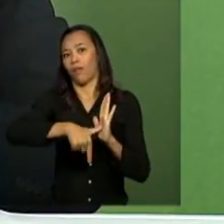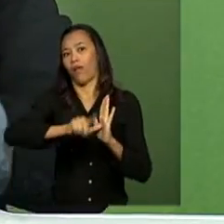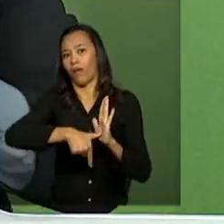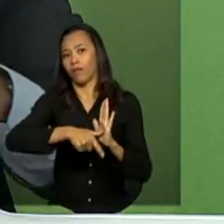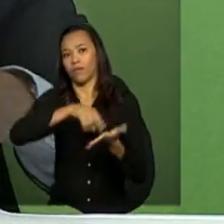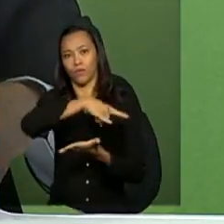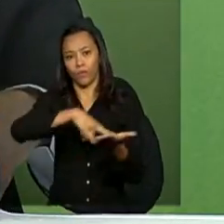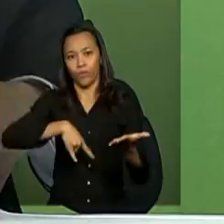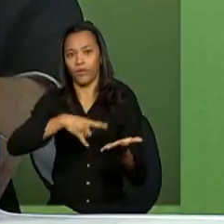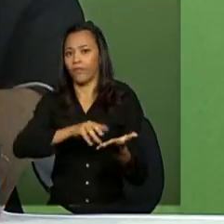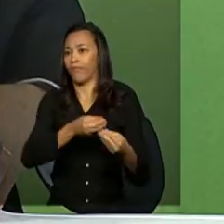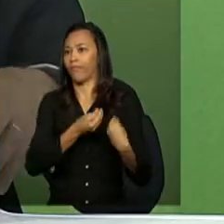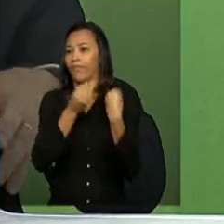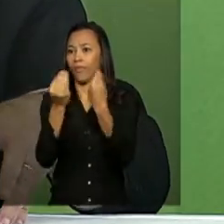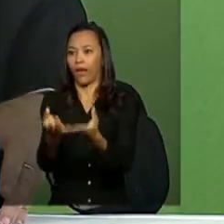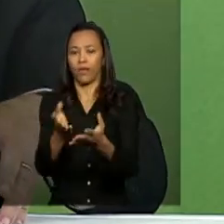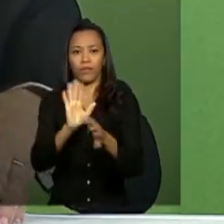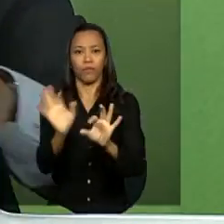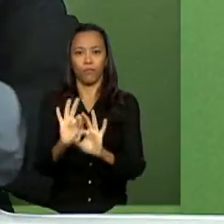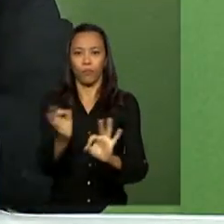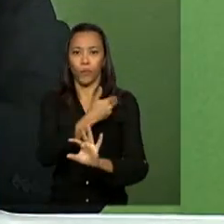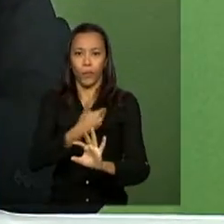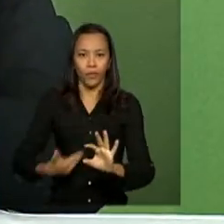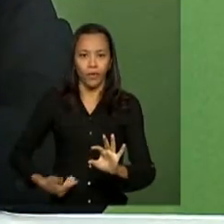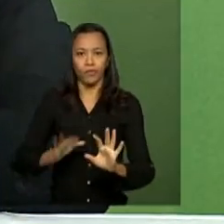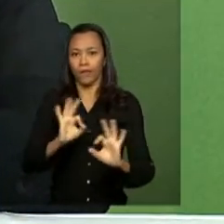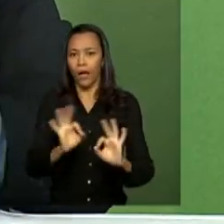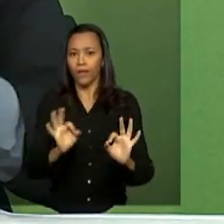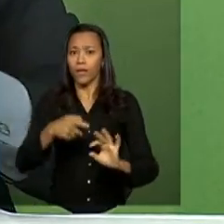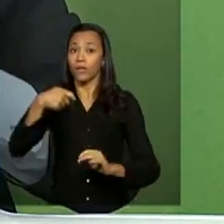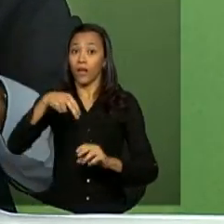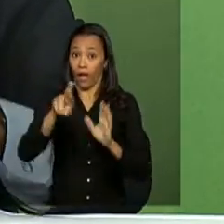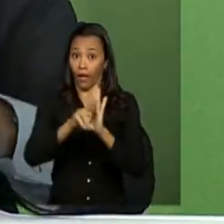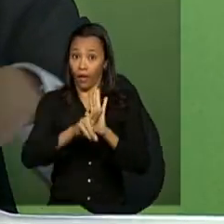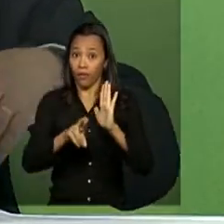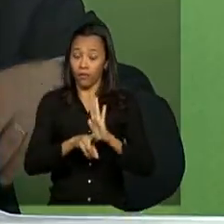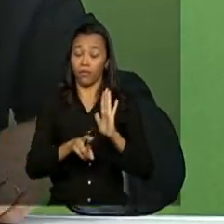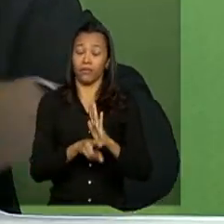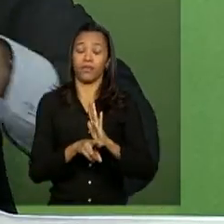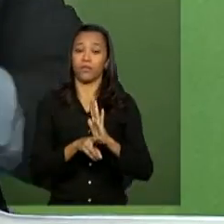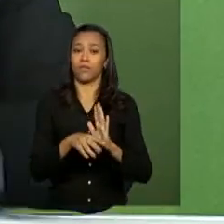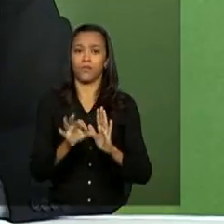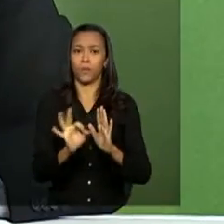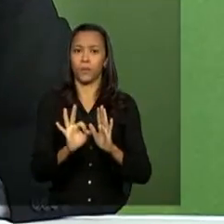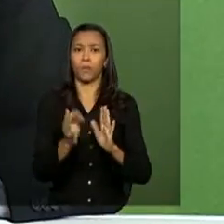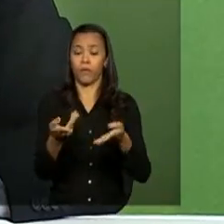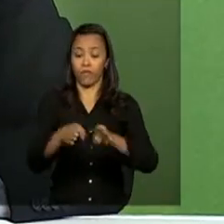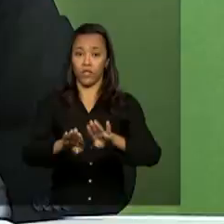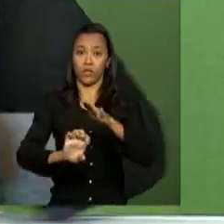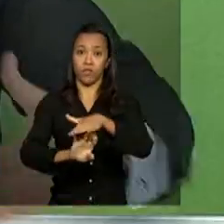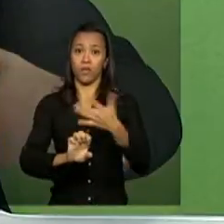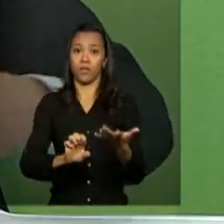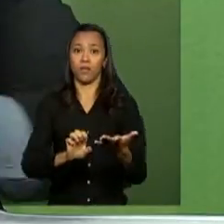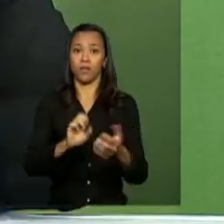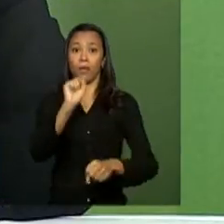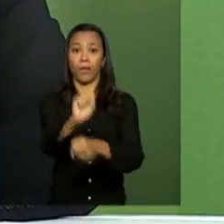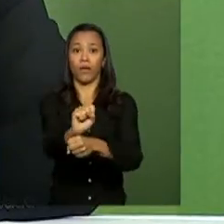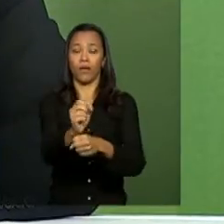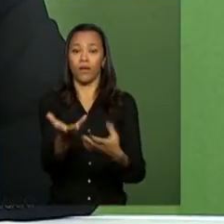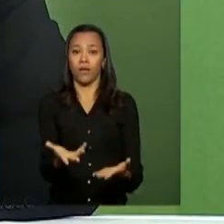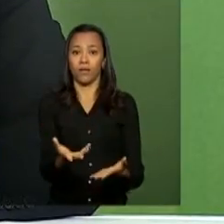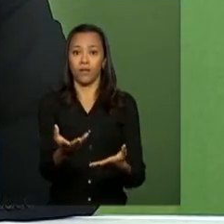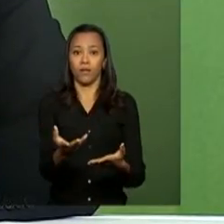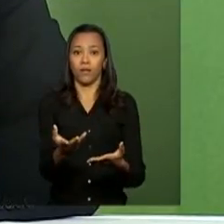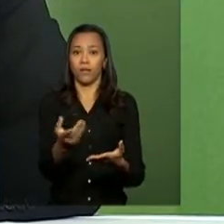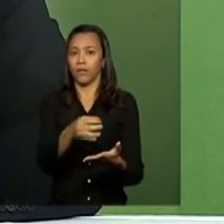acessórias não atendidas que a exigência de informação de uma empresa que fechou e eu se não conseguia